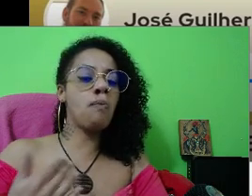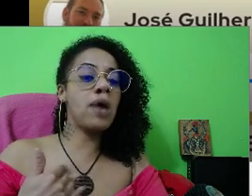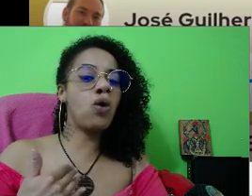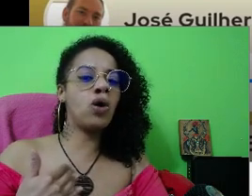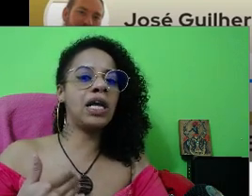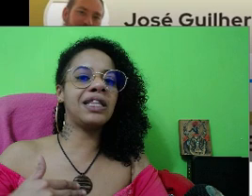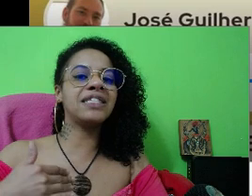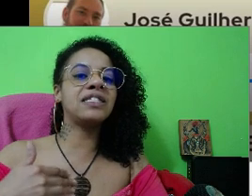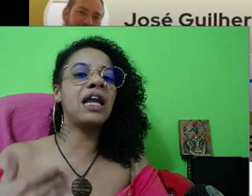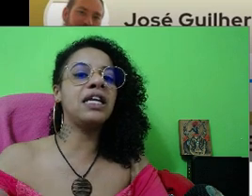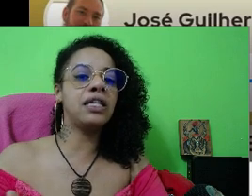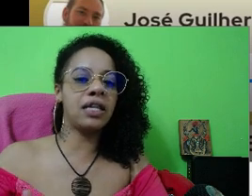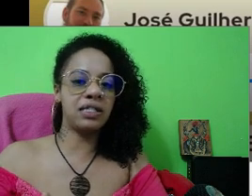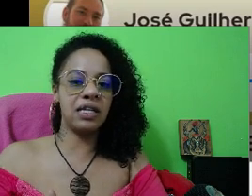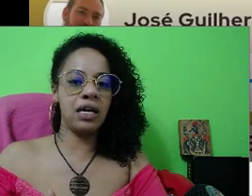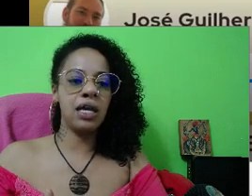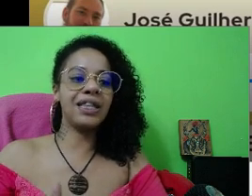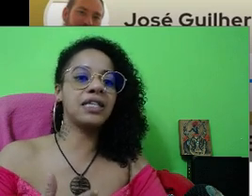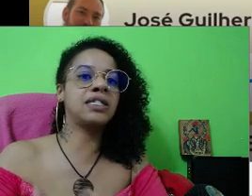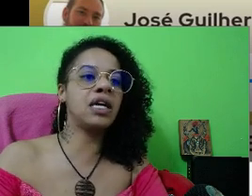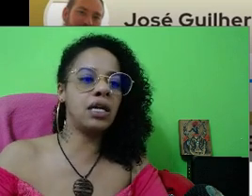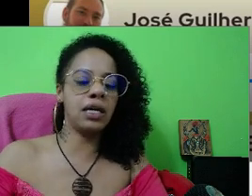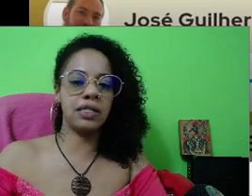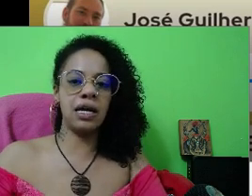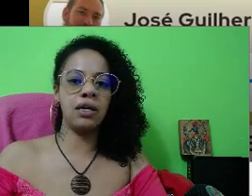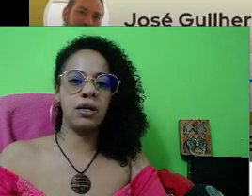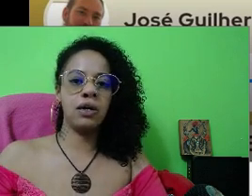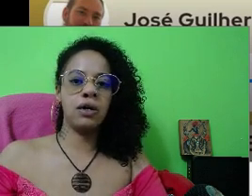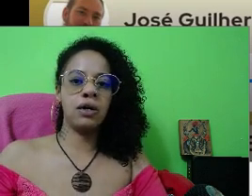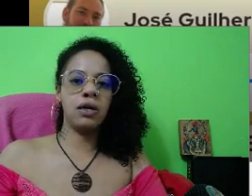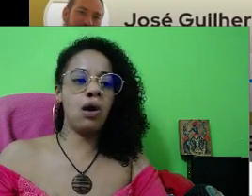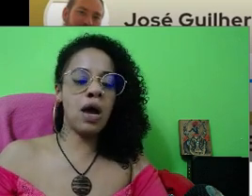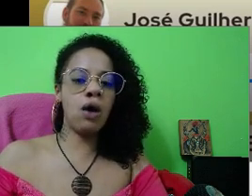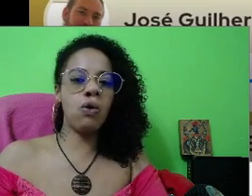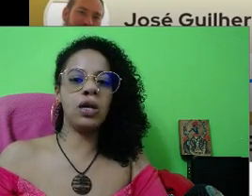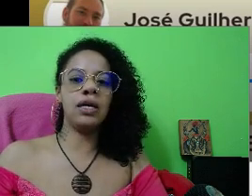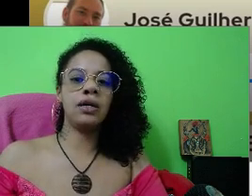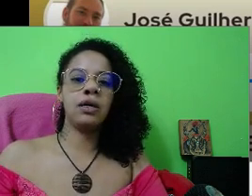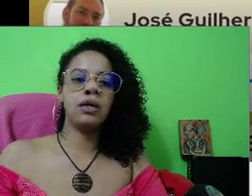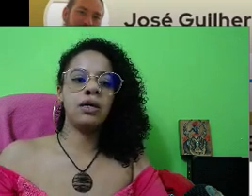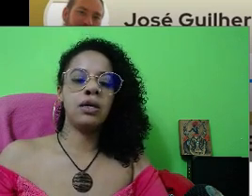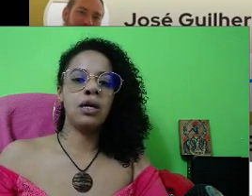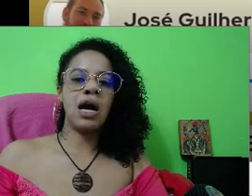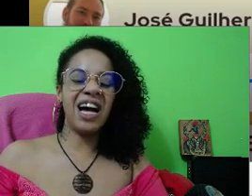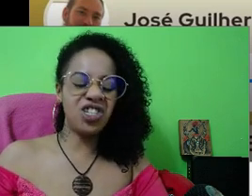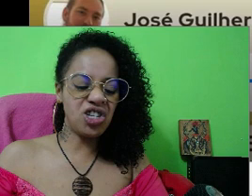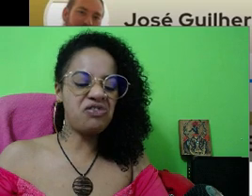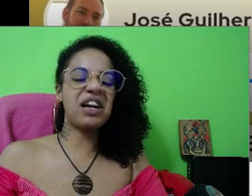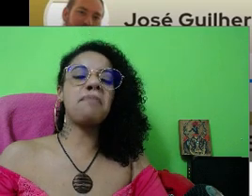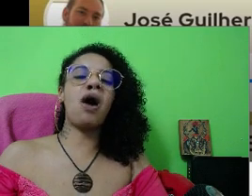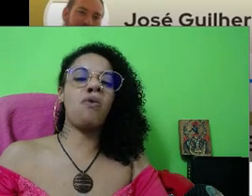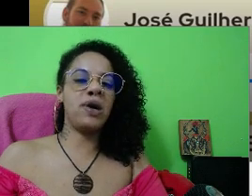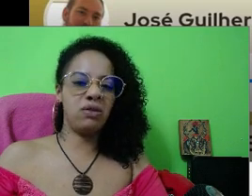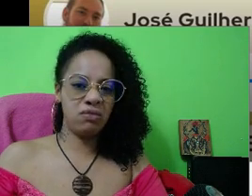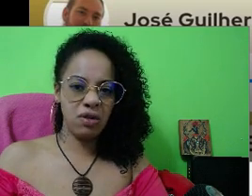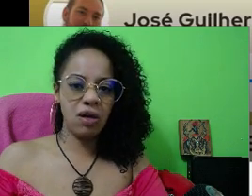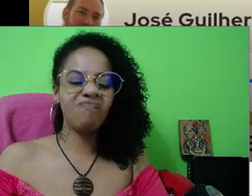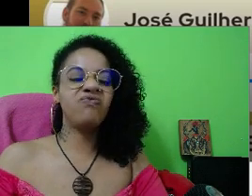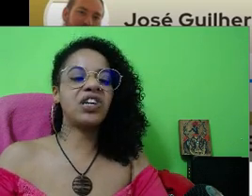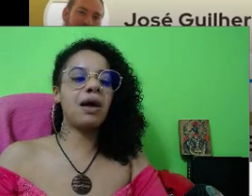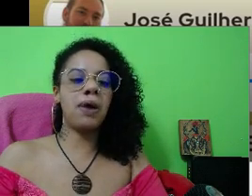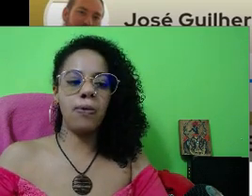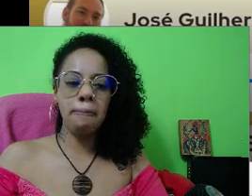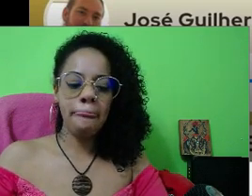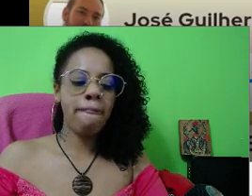não é o meu rolê das talitas né das Anas né não é o rolê a gente fica mal né